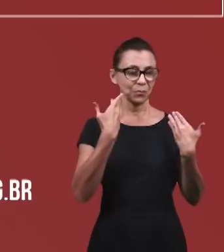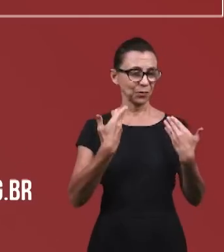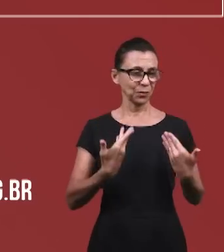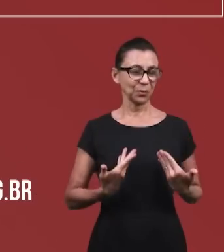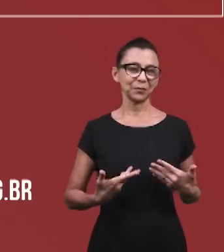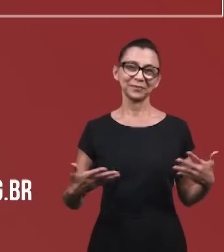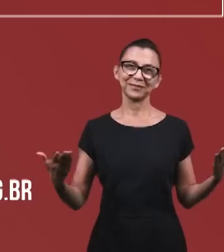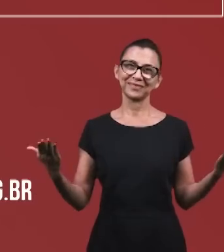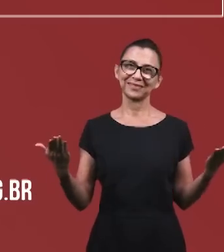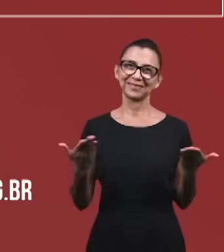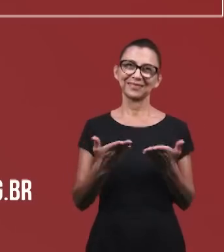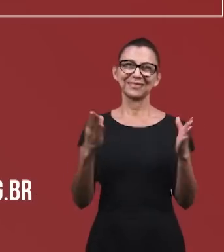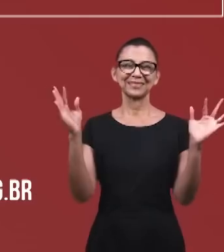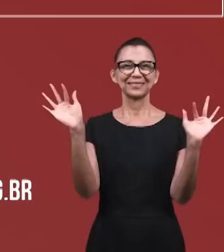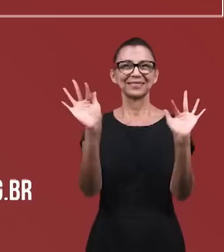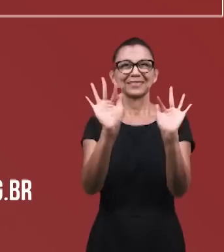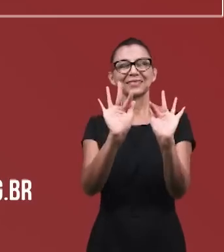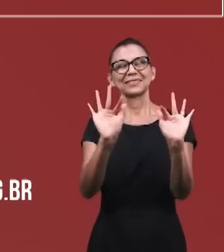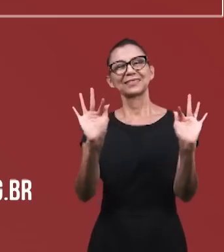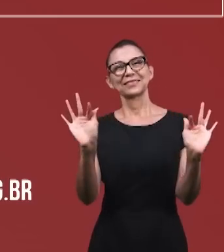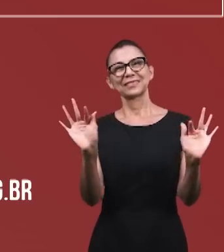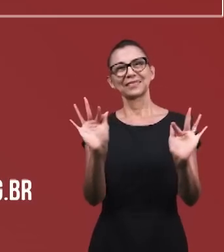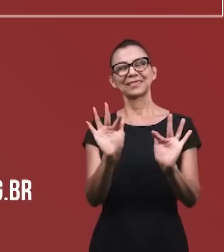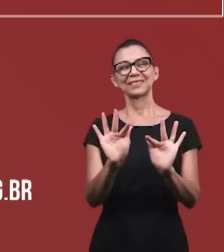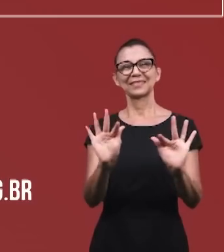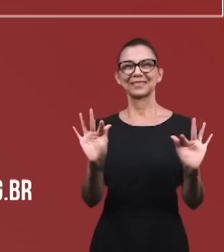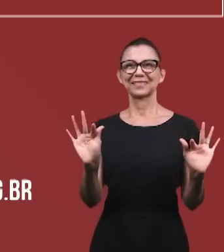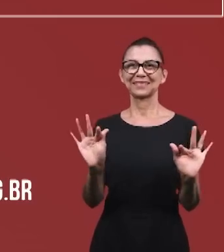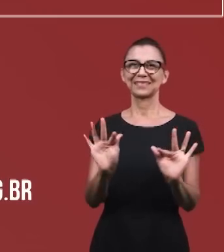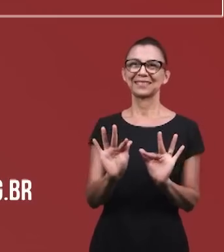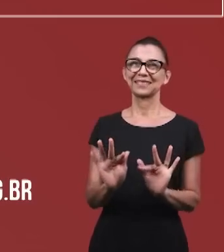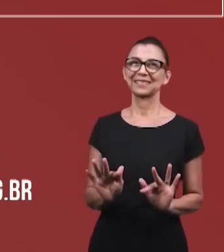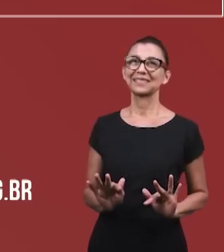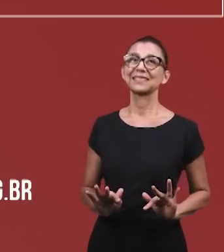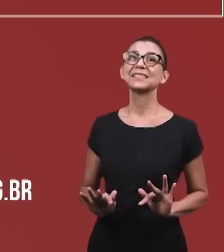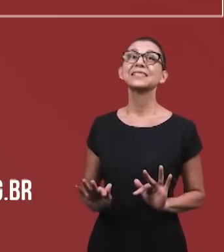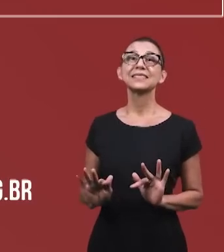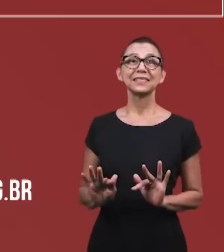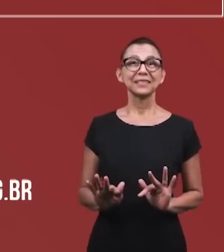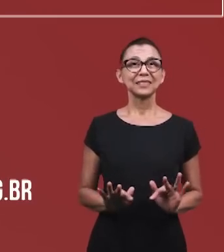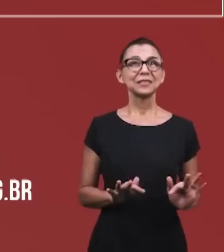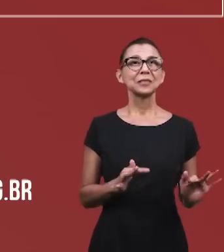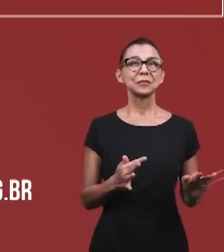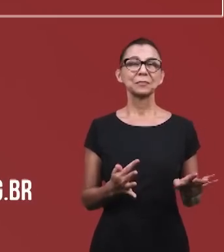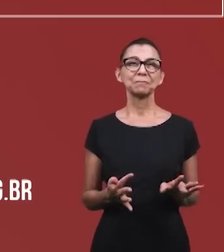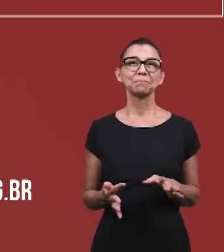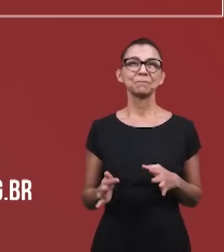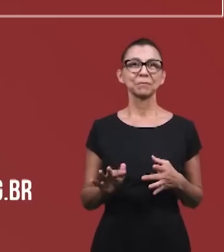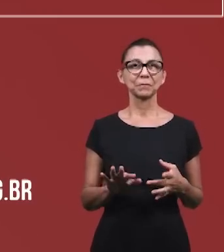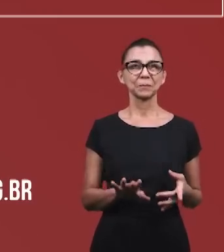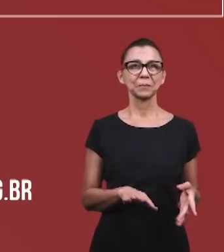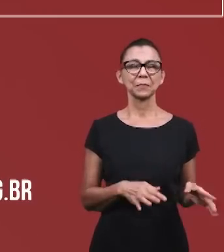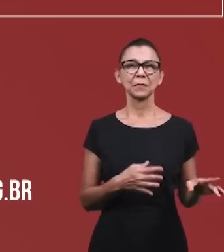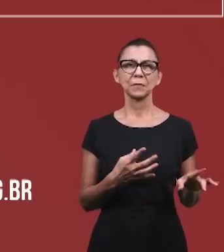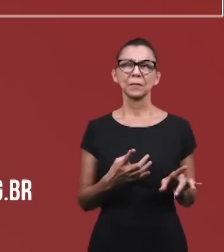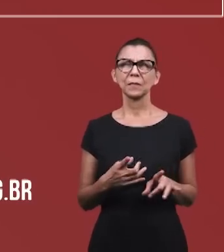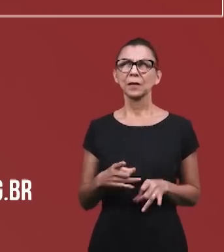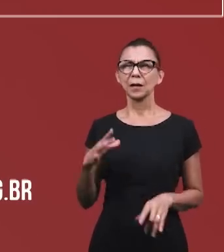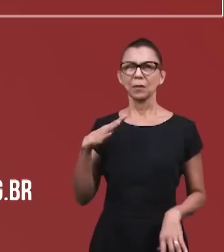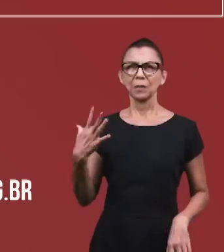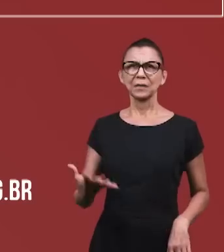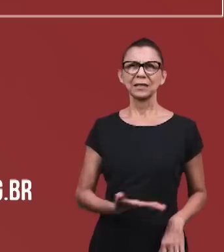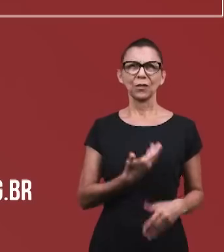meu Jesus, o bom pastor, a mão que foi na